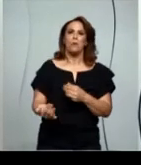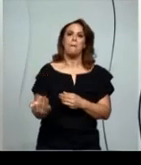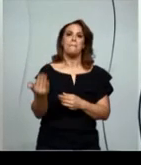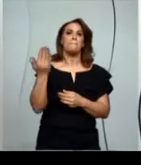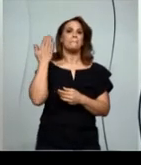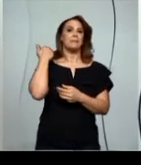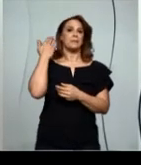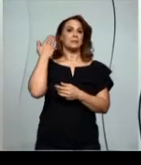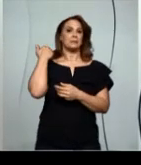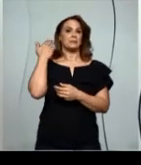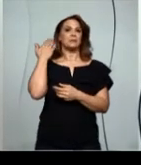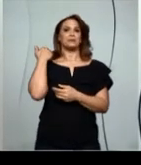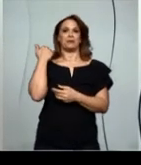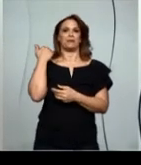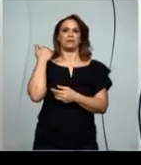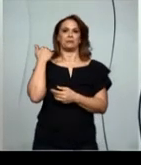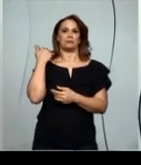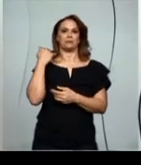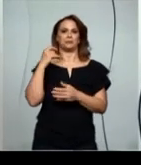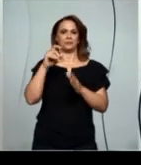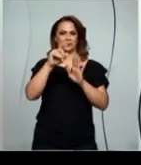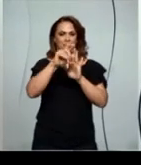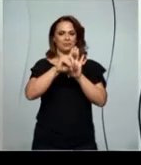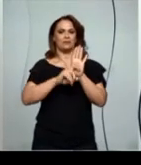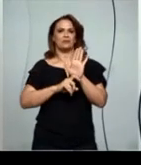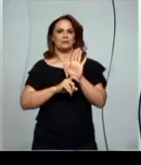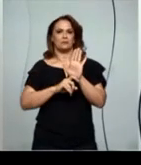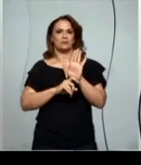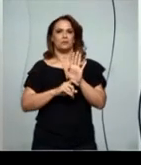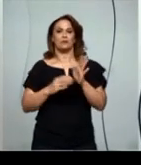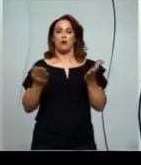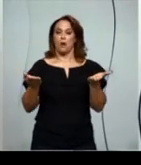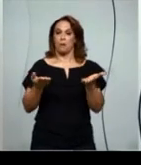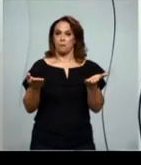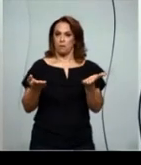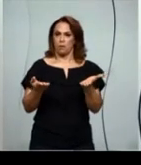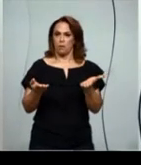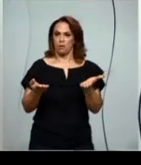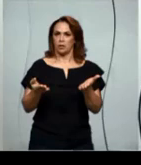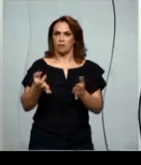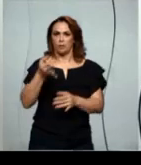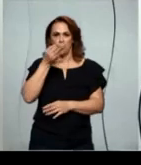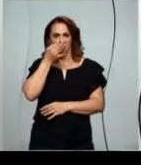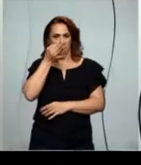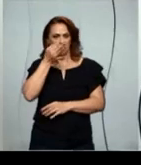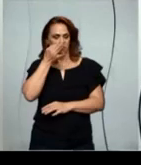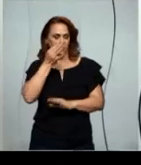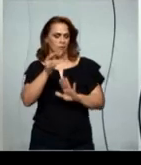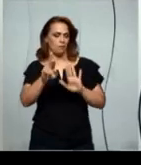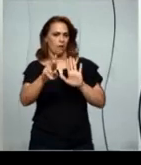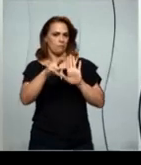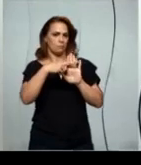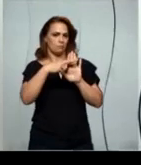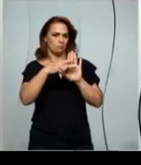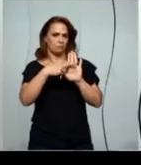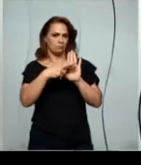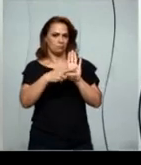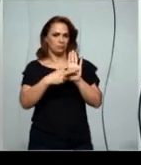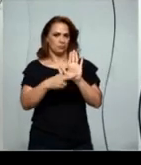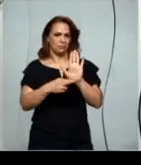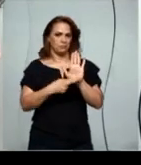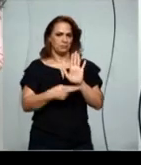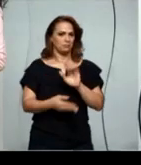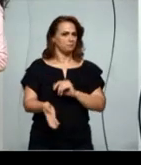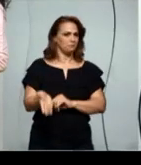gente vai dar uma olhadinha nas regras, tá bem? Vamos lá!